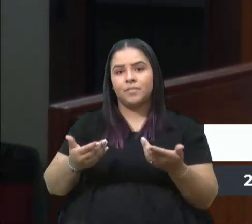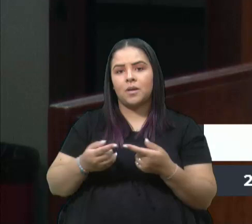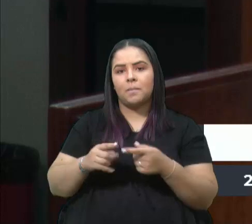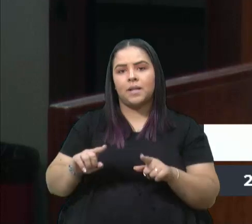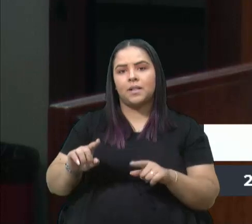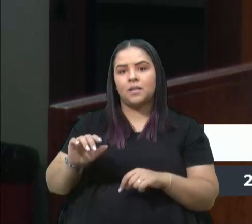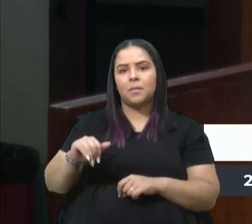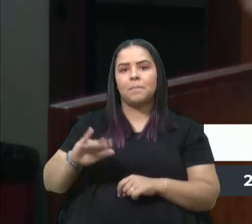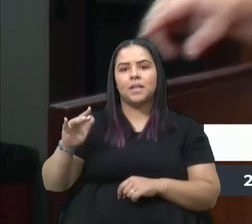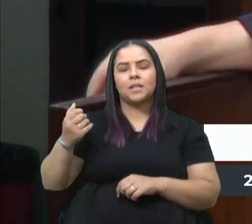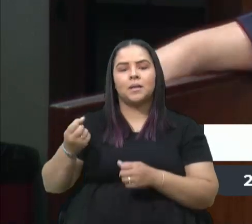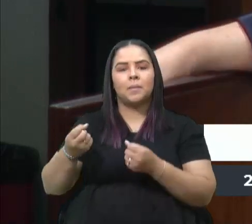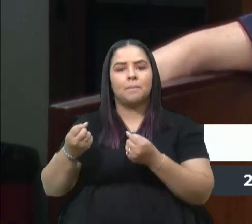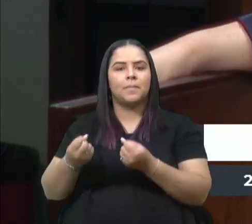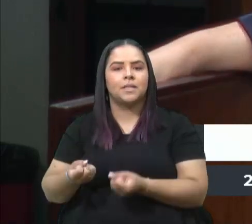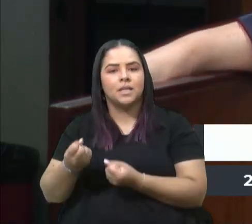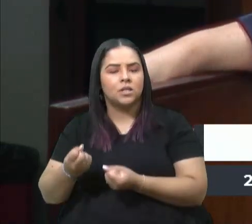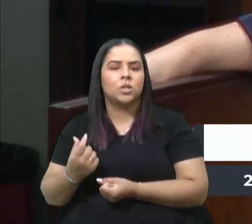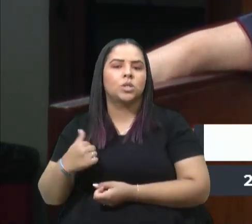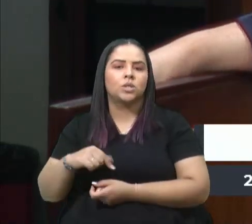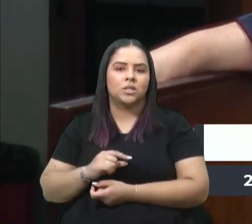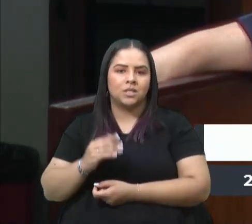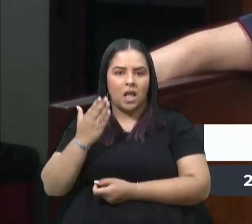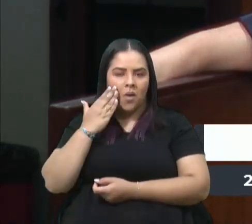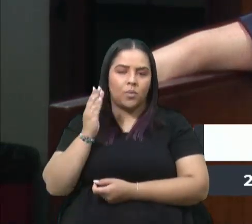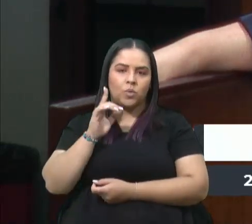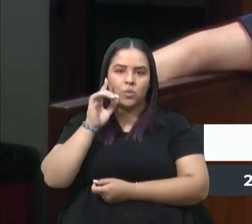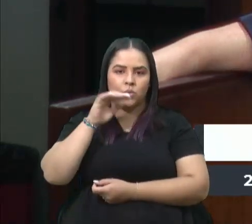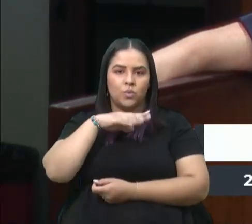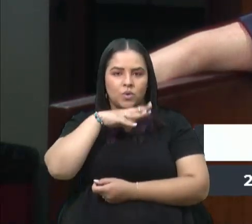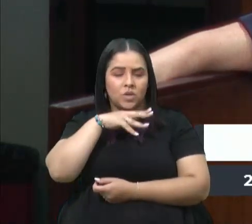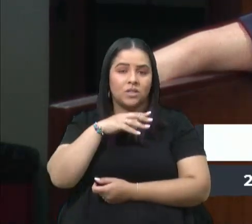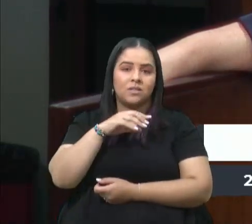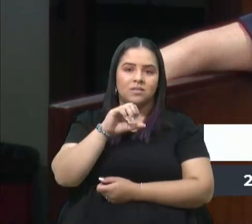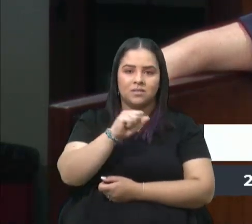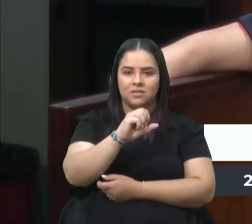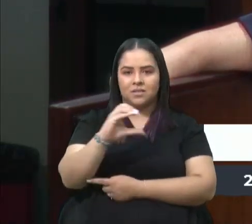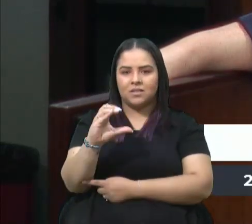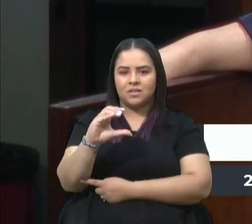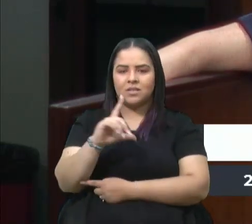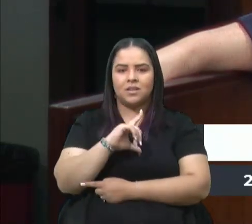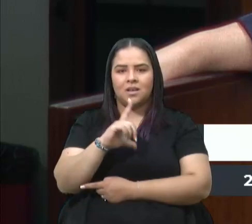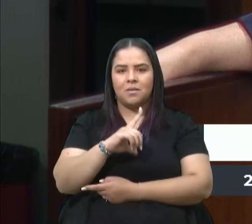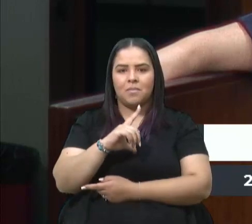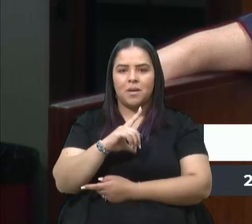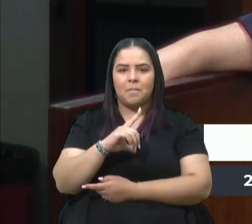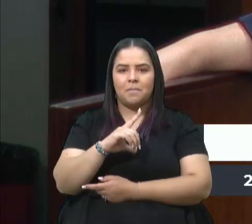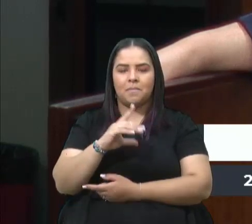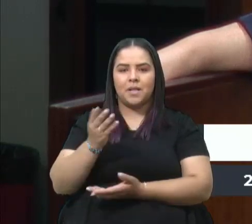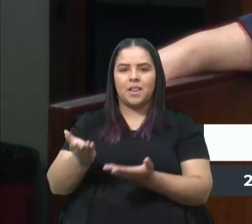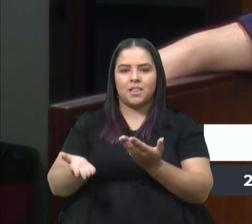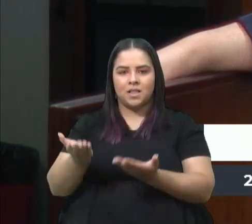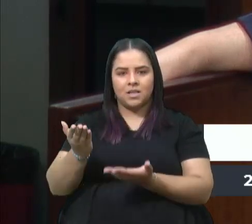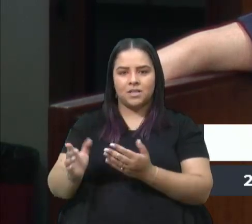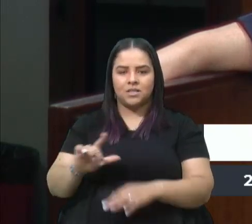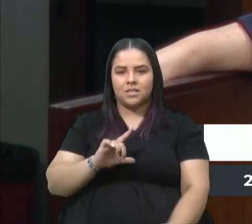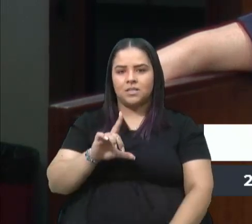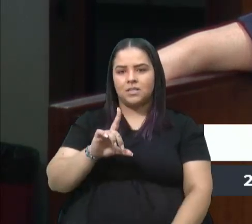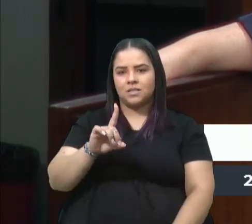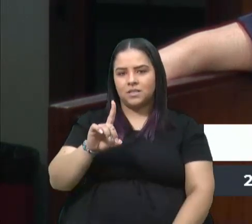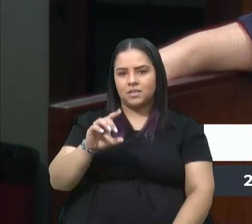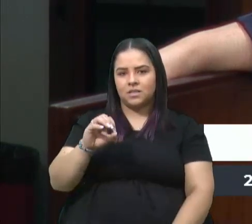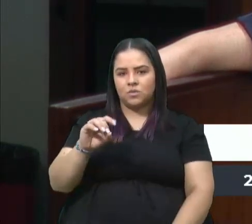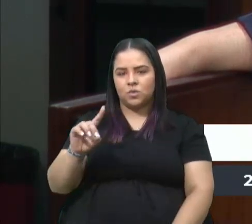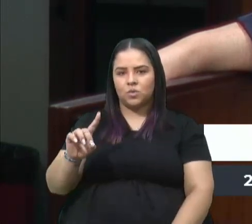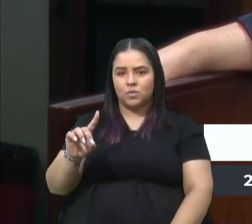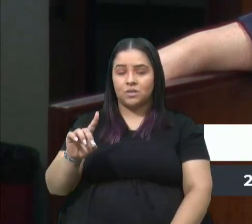de peso, a gente sabe o quanto prejudica. Em Santa Catarina, a gente tem uma balança que está na 101, e ali a gente sabe